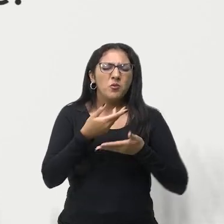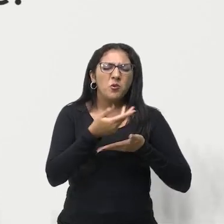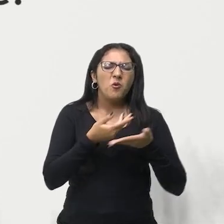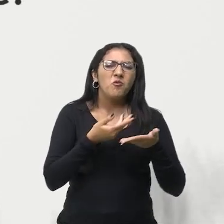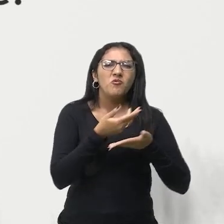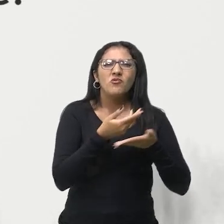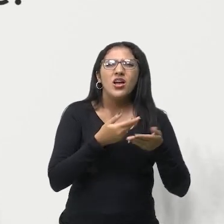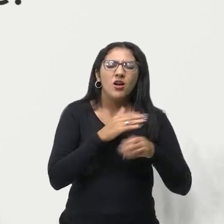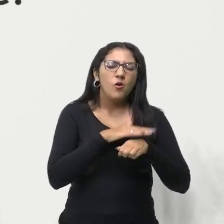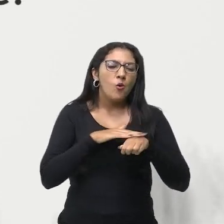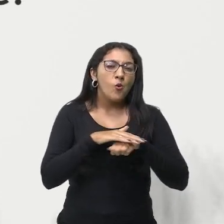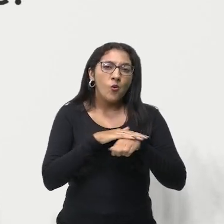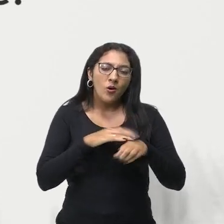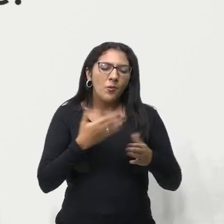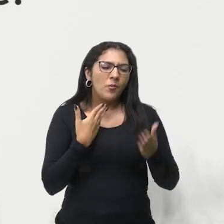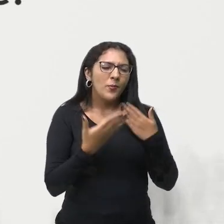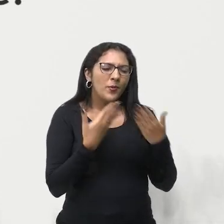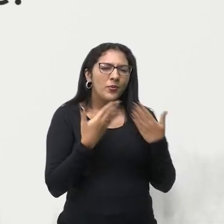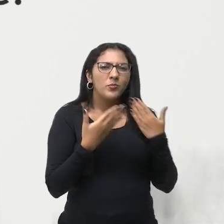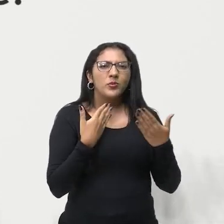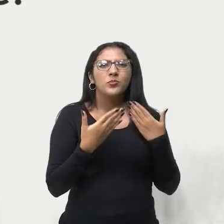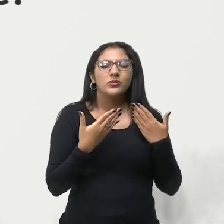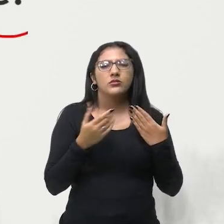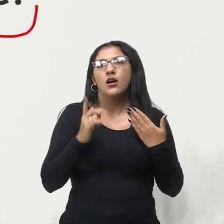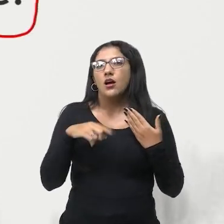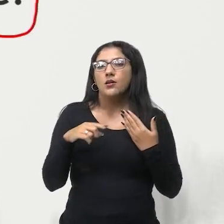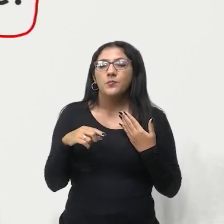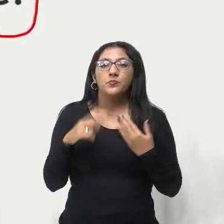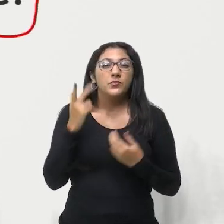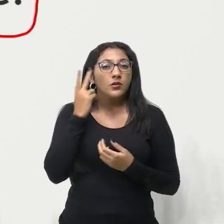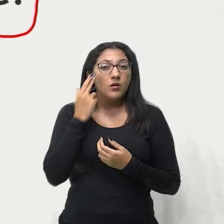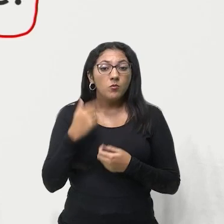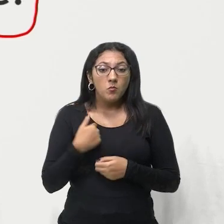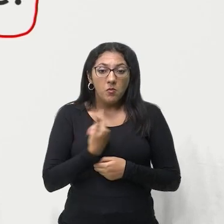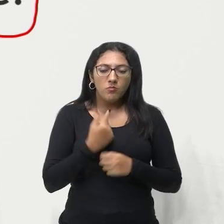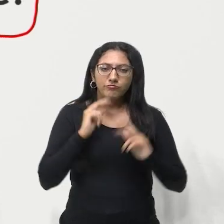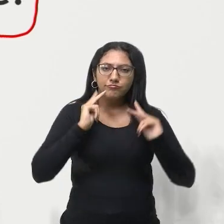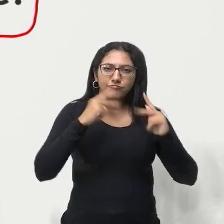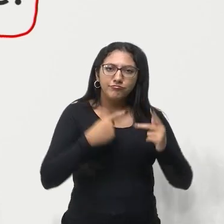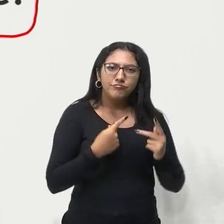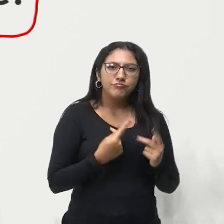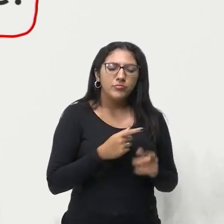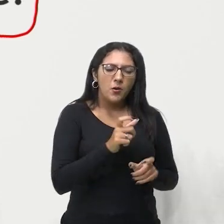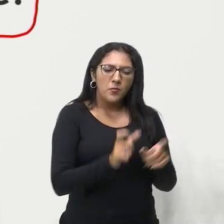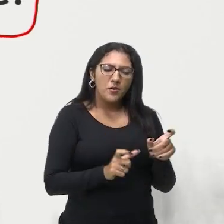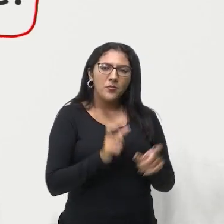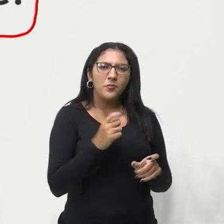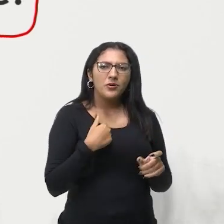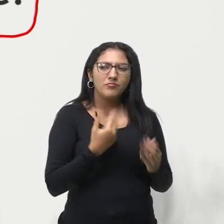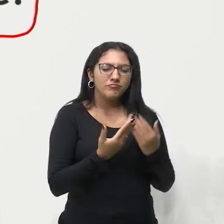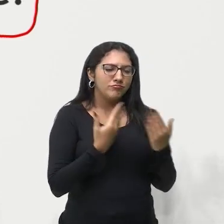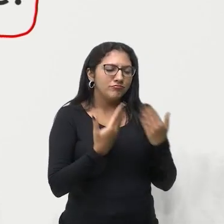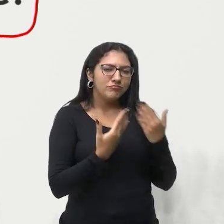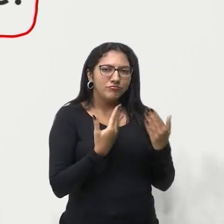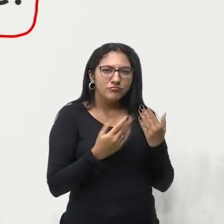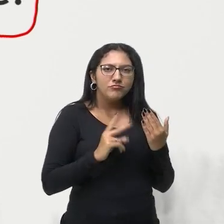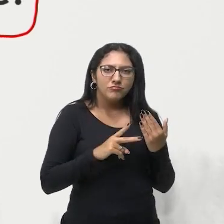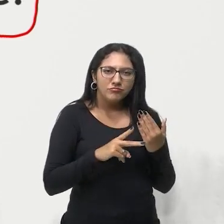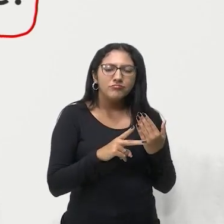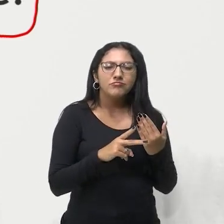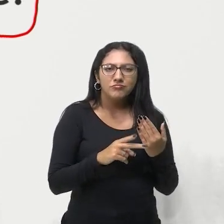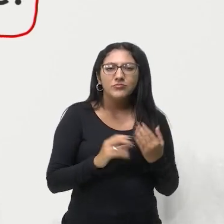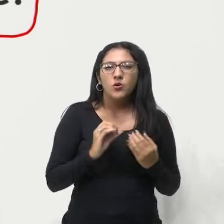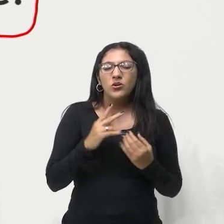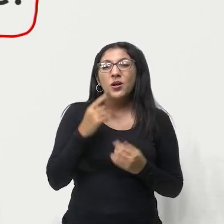conversa amigável, né? Que a gente enxerga muito os seres humanos fazendo. Ora, são os seres humanos que